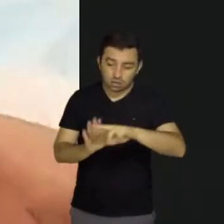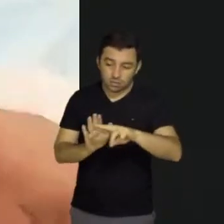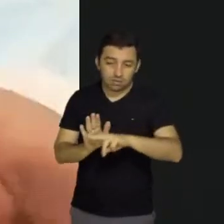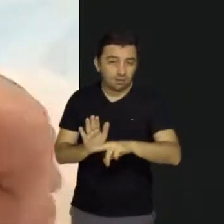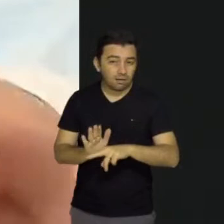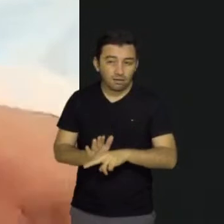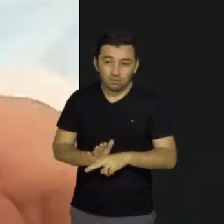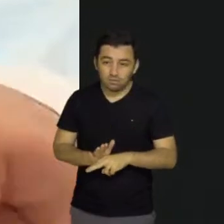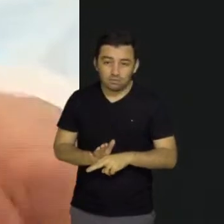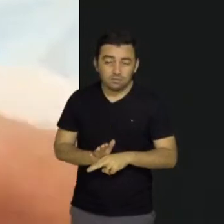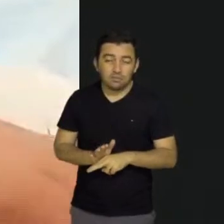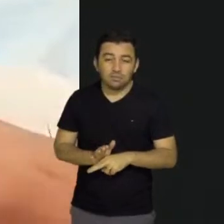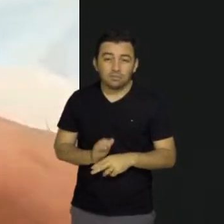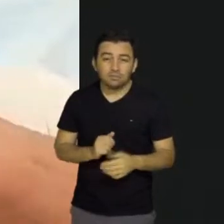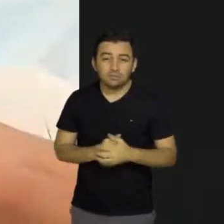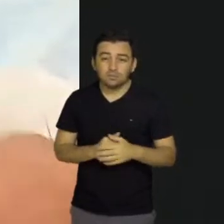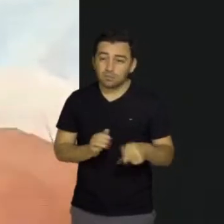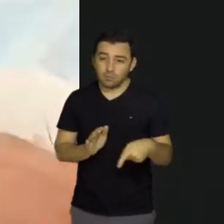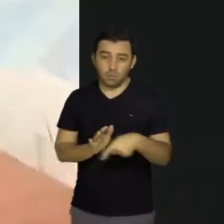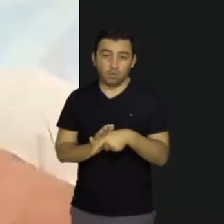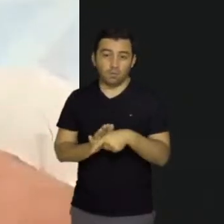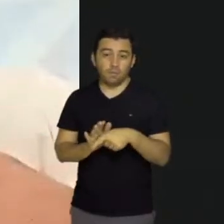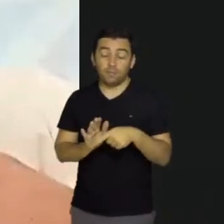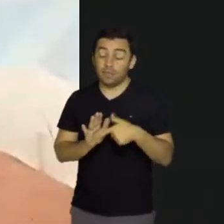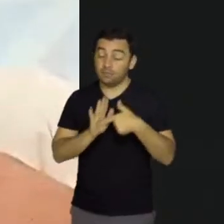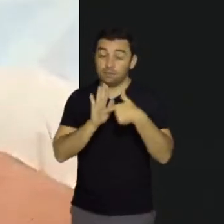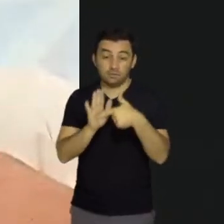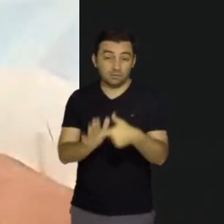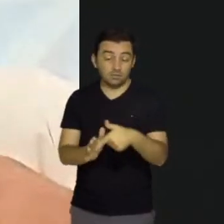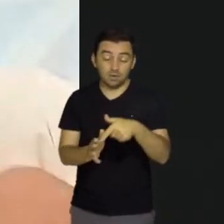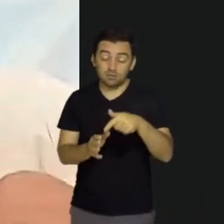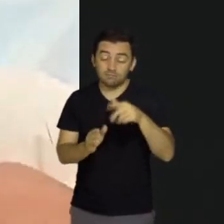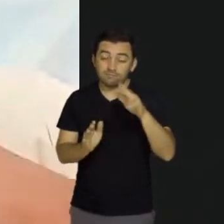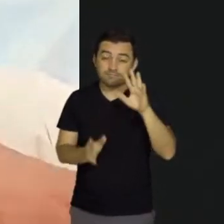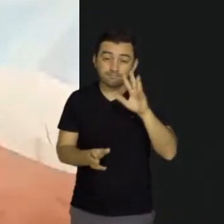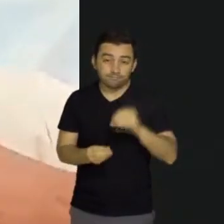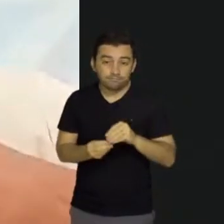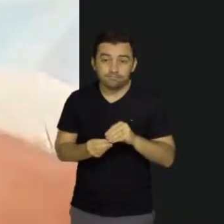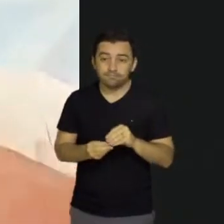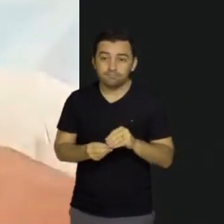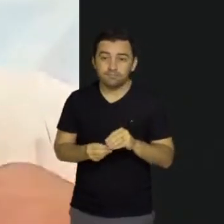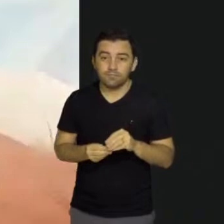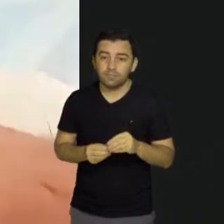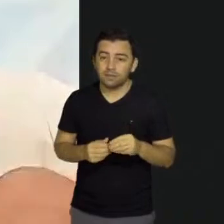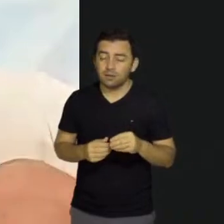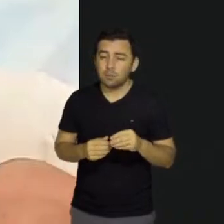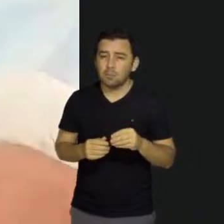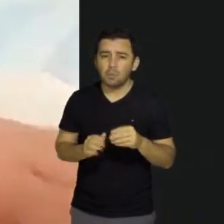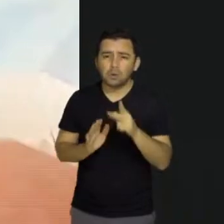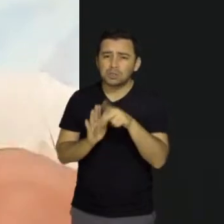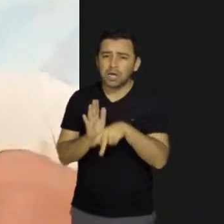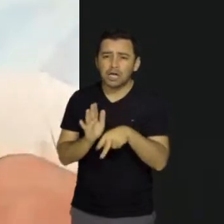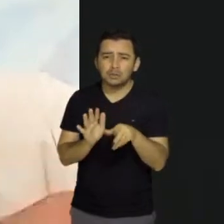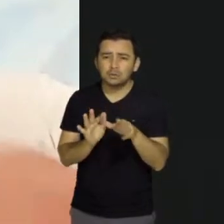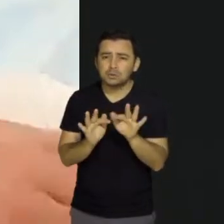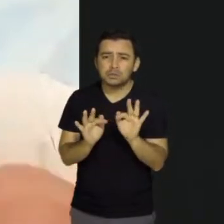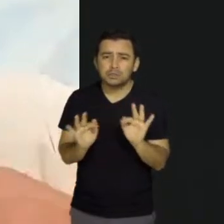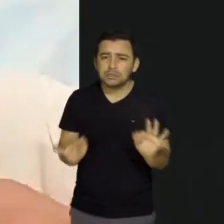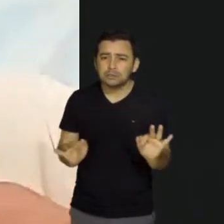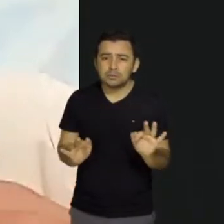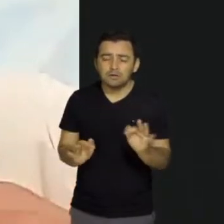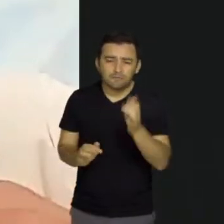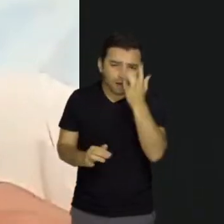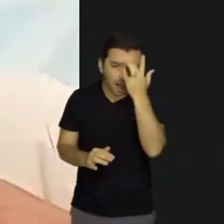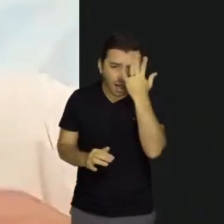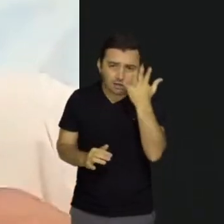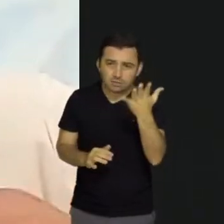está no regimento para a conclusão. É um projeto que ele é simples, ele é muito eficaz, muito bem elaborado, o projeto do